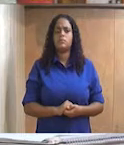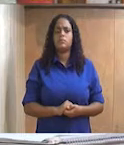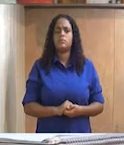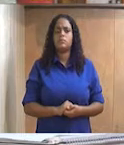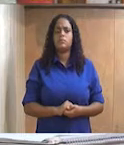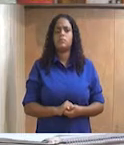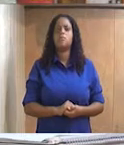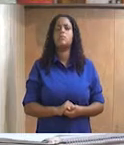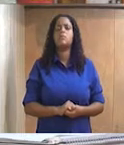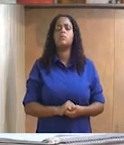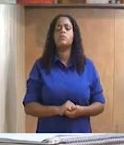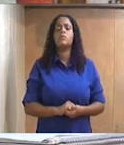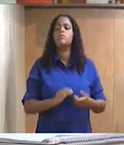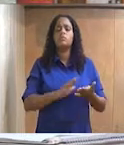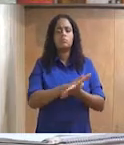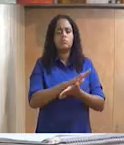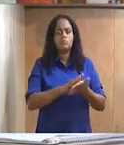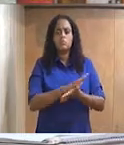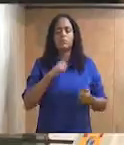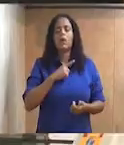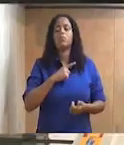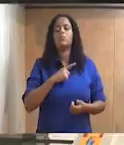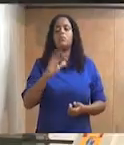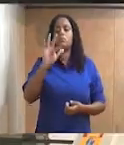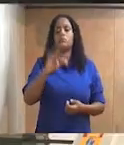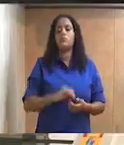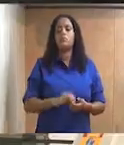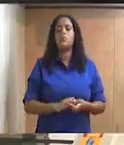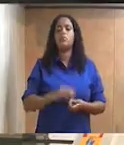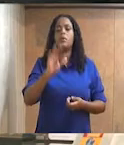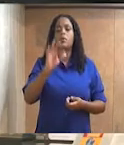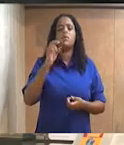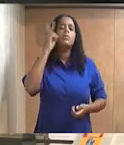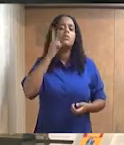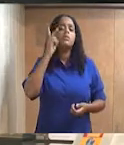Por ordem de inscrição, vereadora Fatinha.